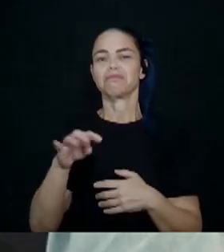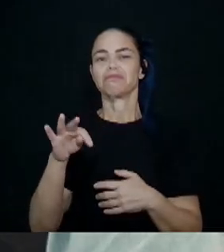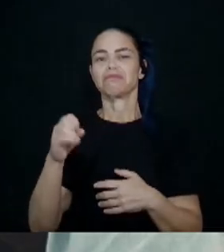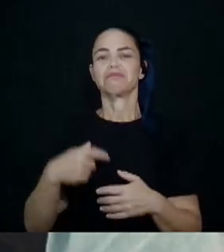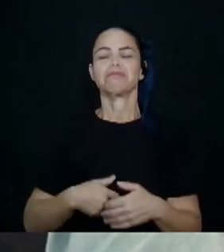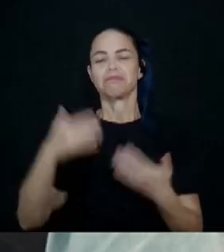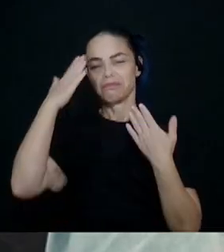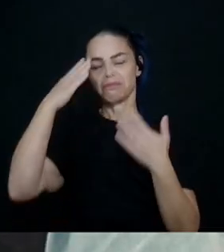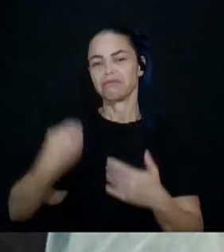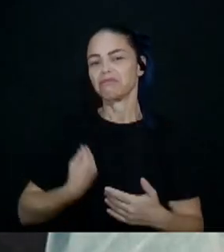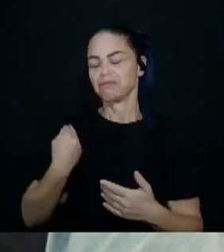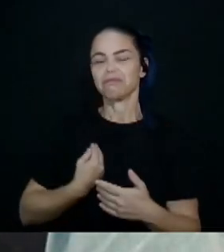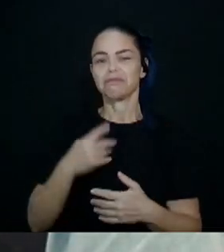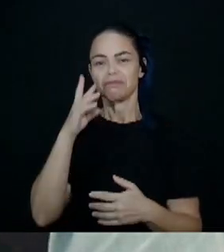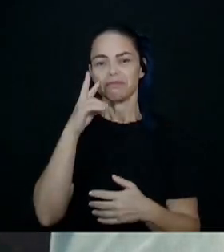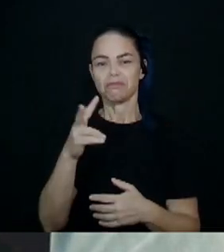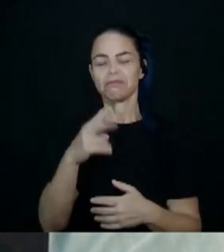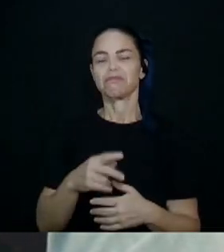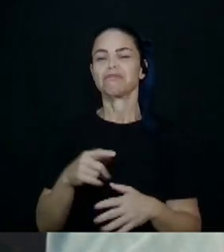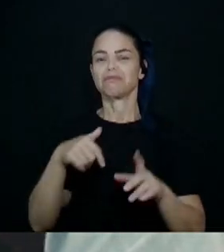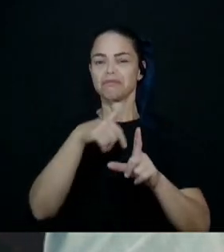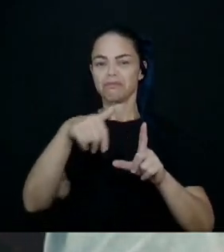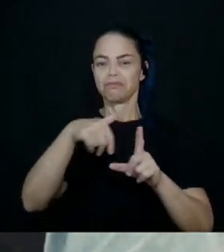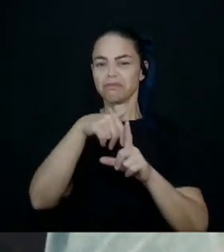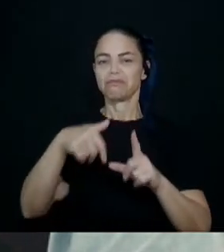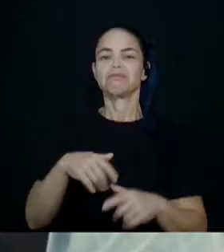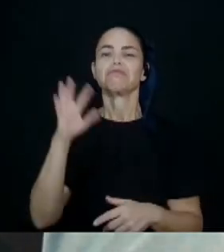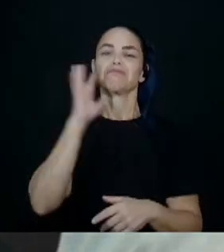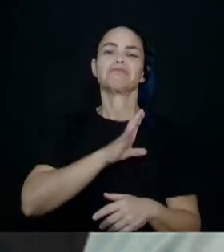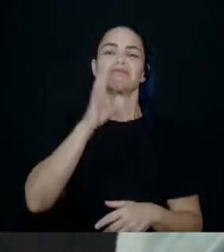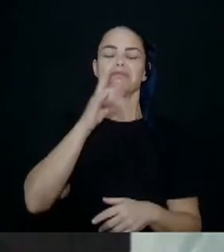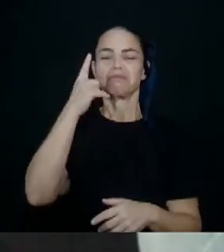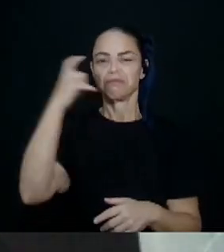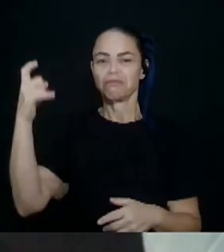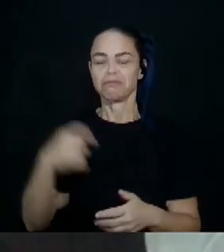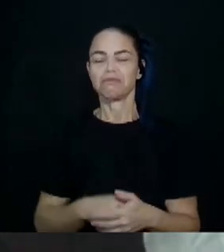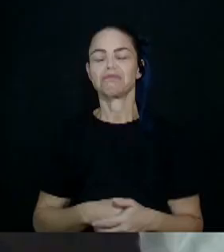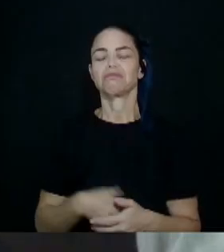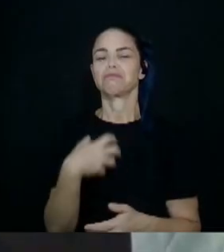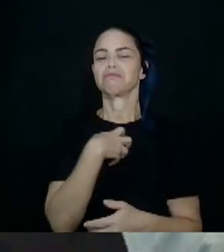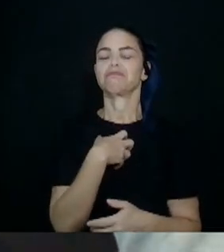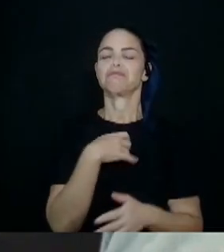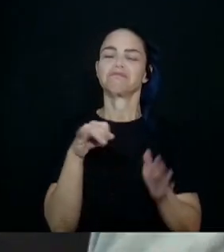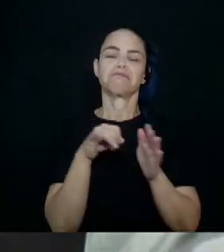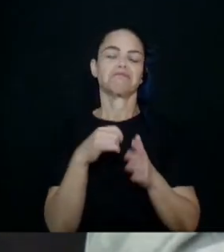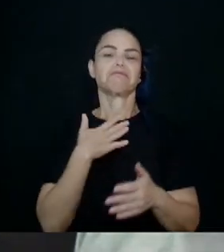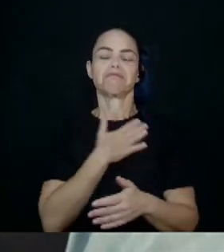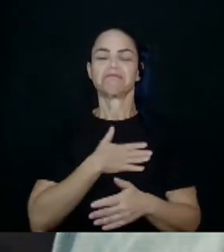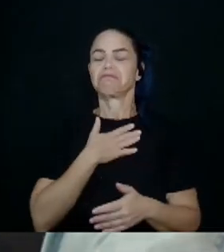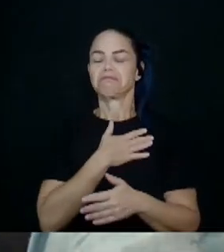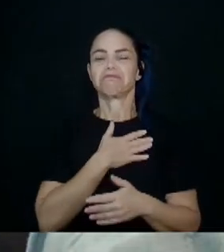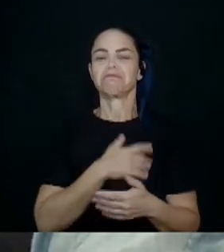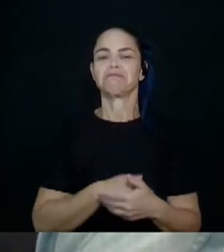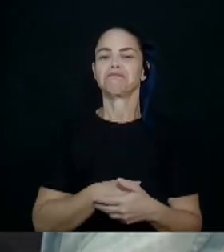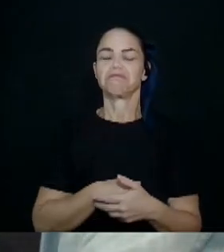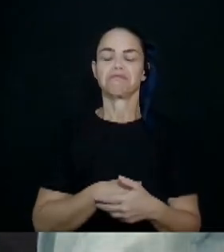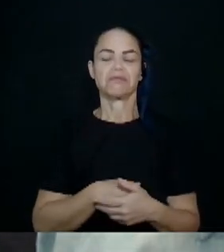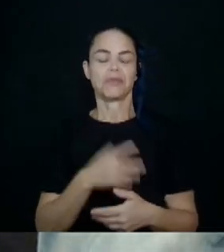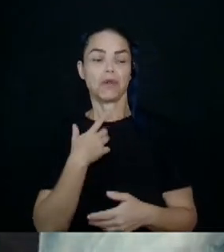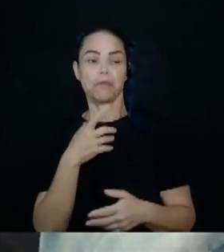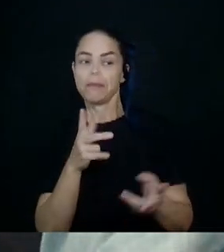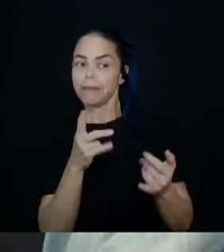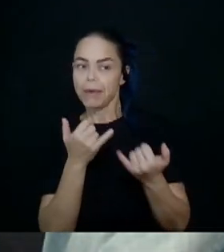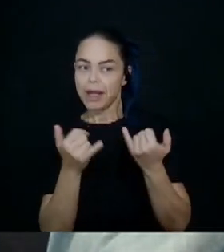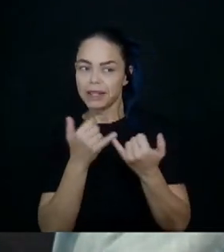deixem de ver o desenho, acho que é super interessante vocês, né? Alguns vão se identificar, outros vão identificar um colega, enfim, né? E